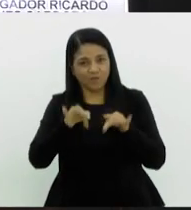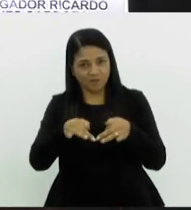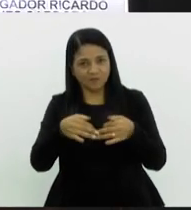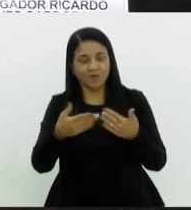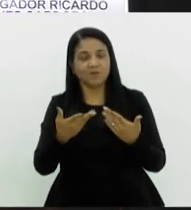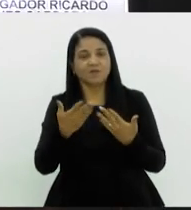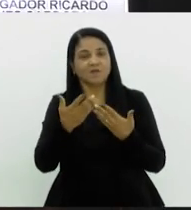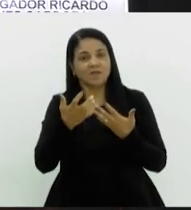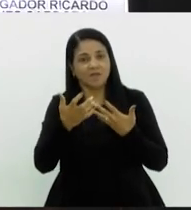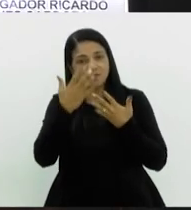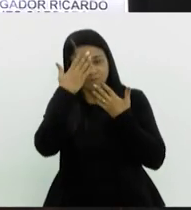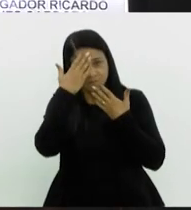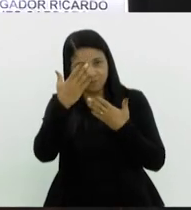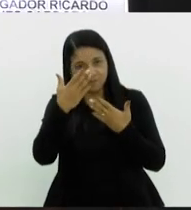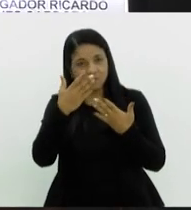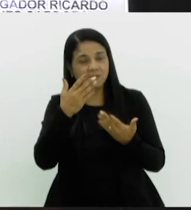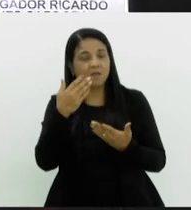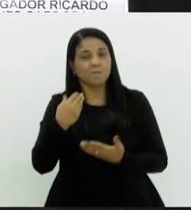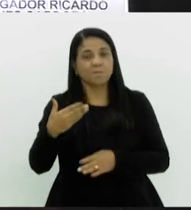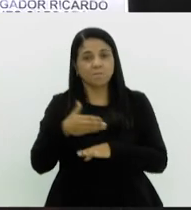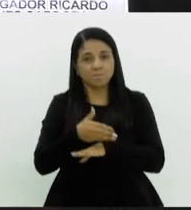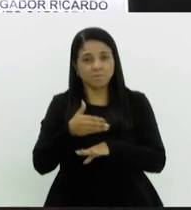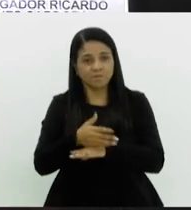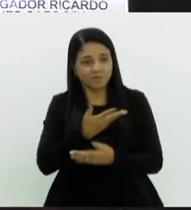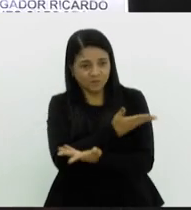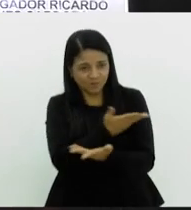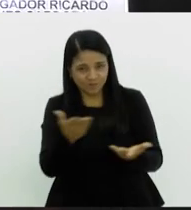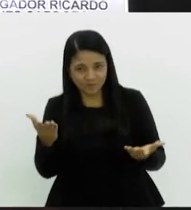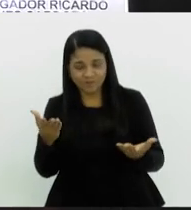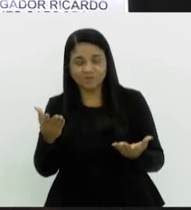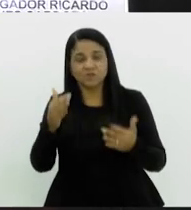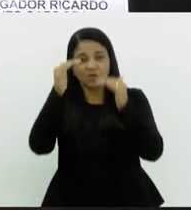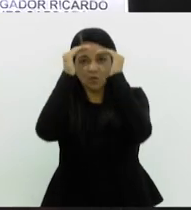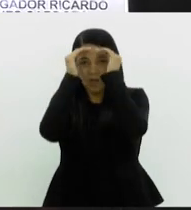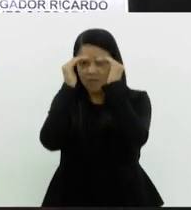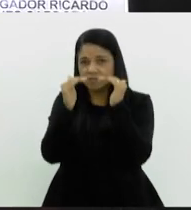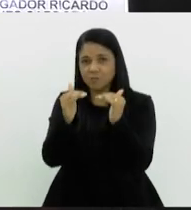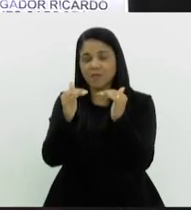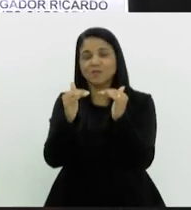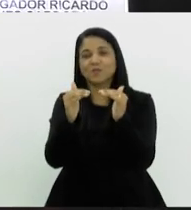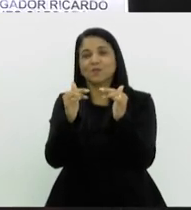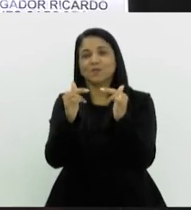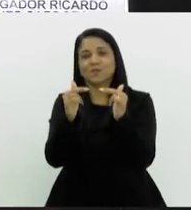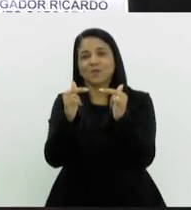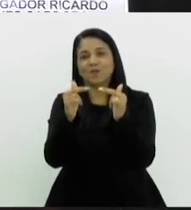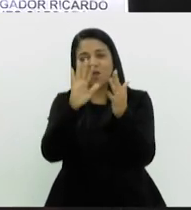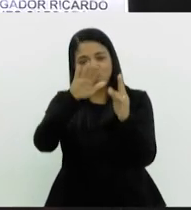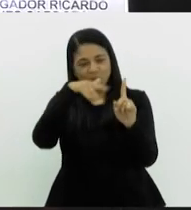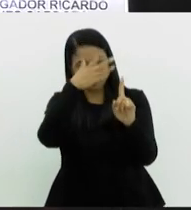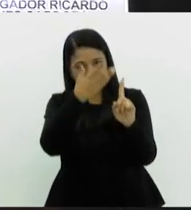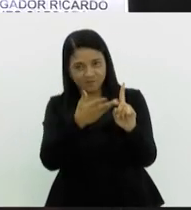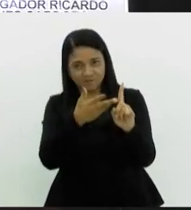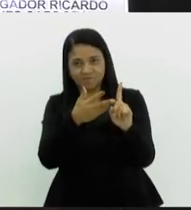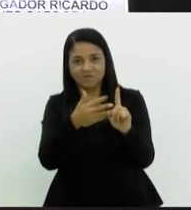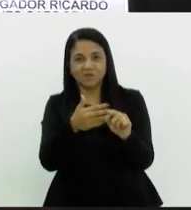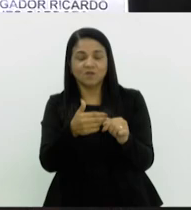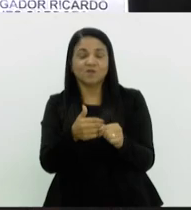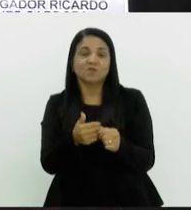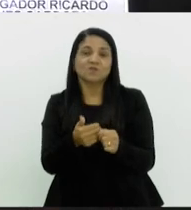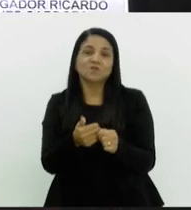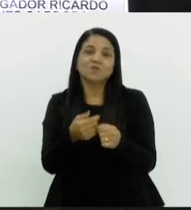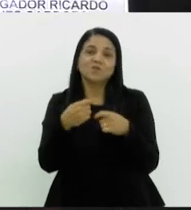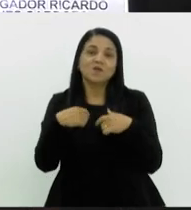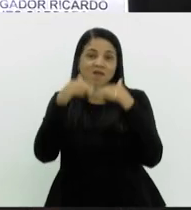gostaria de agradecer a presença de todos e reiterar o nosso respeito ao homenageado. Também não posso deixar de agradecer